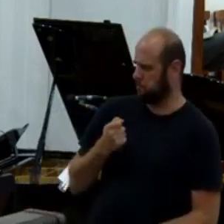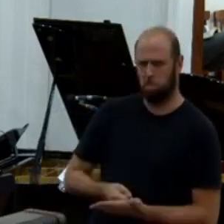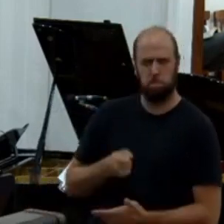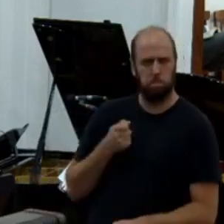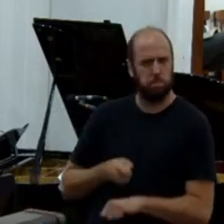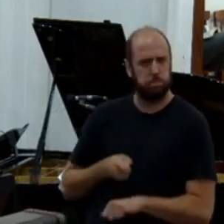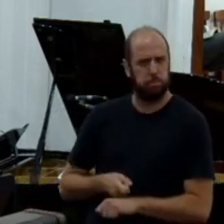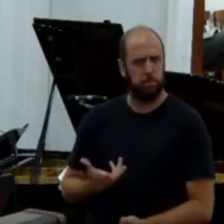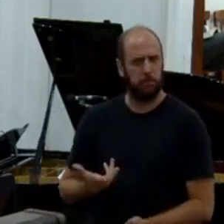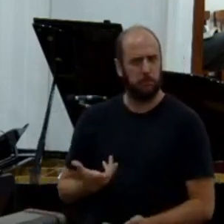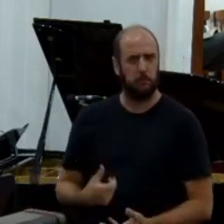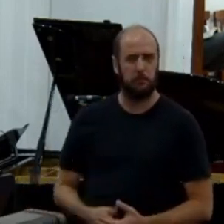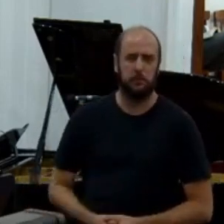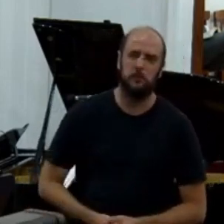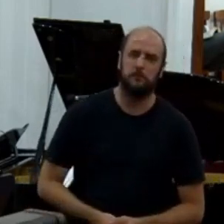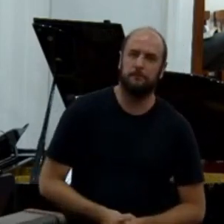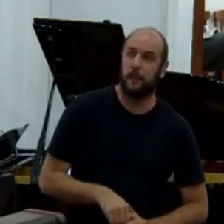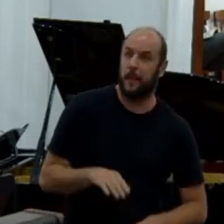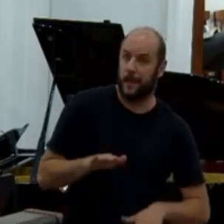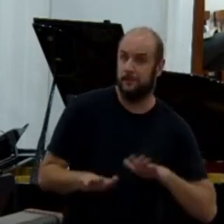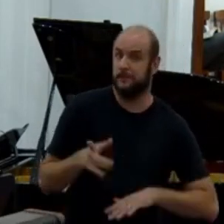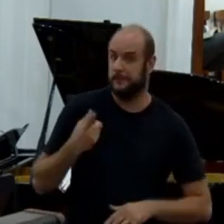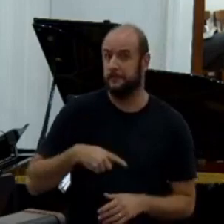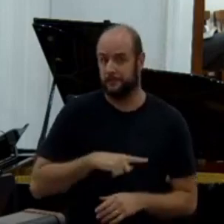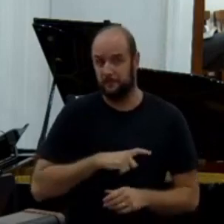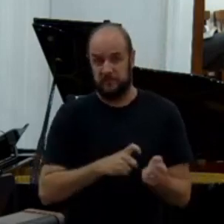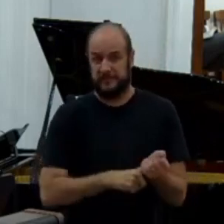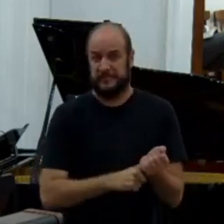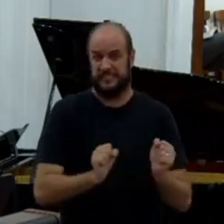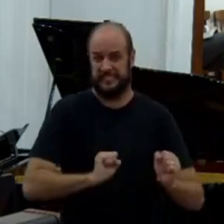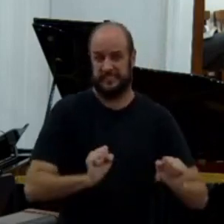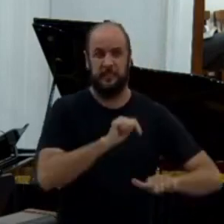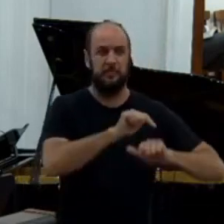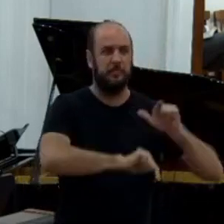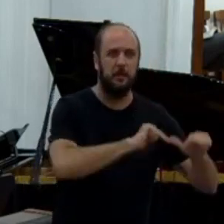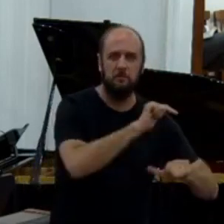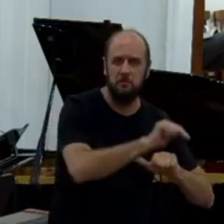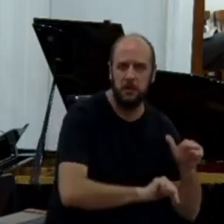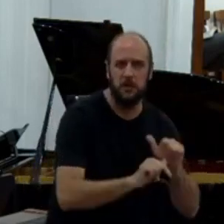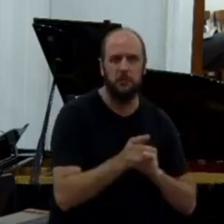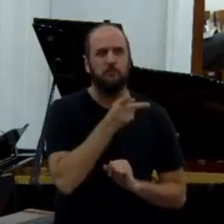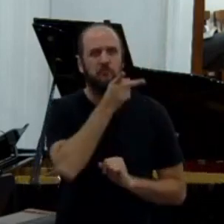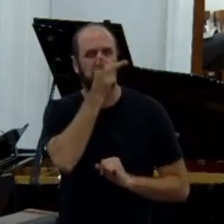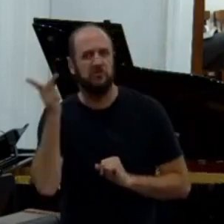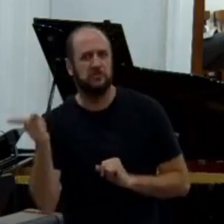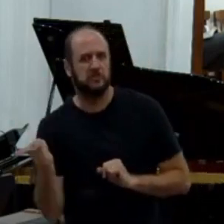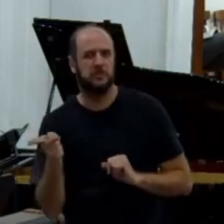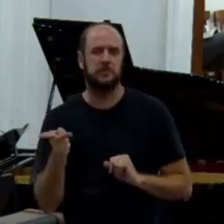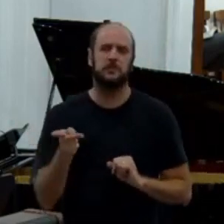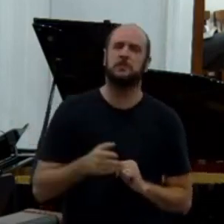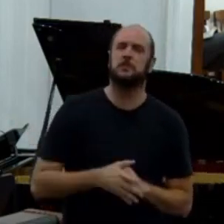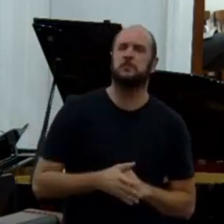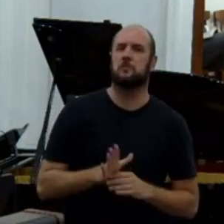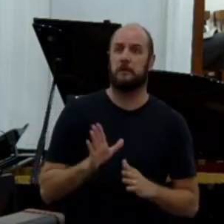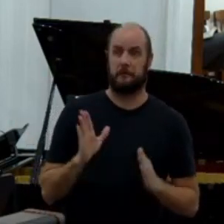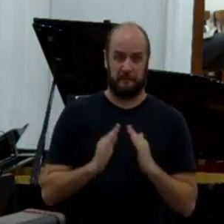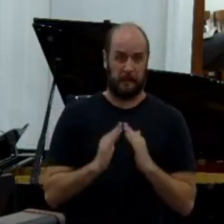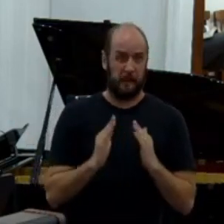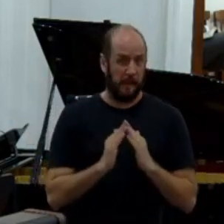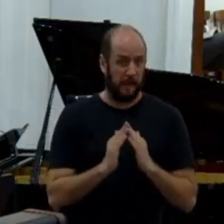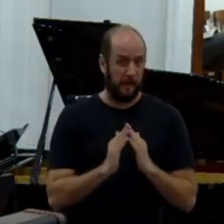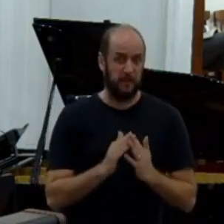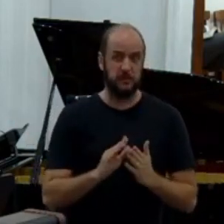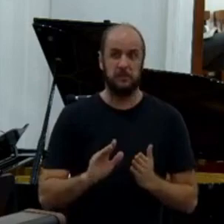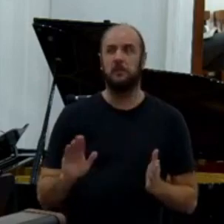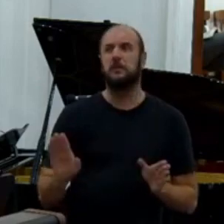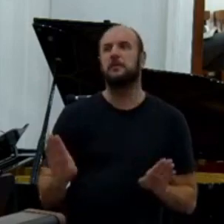Somos tentados a se irar não somente com as pessoas no trabalho, na vizinhança, dentro de casa, mas também